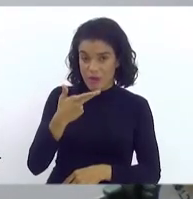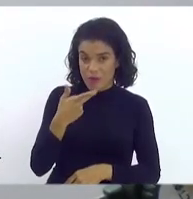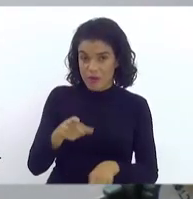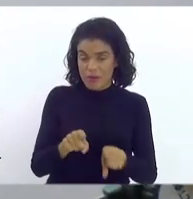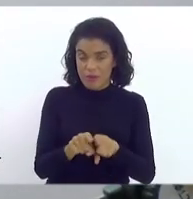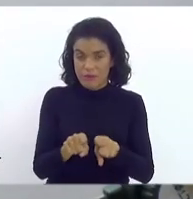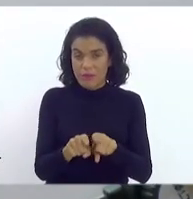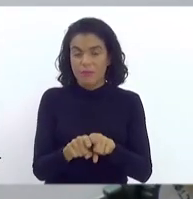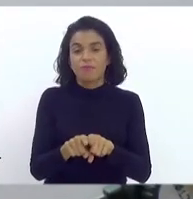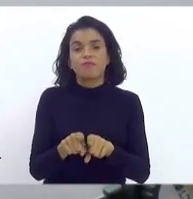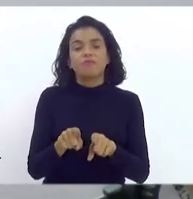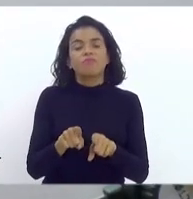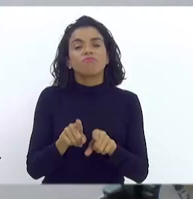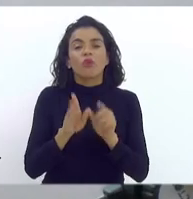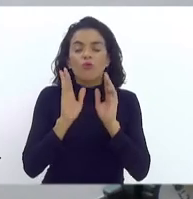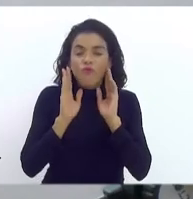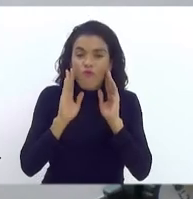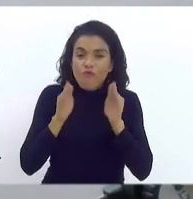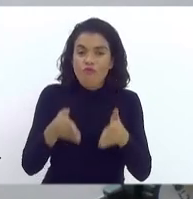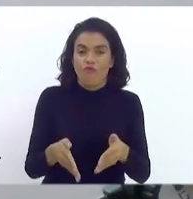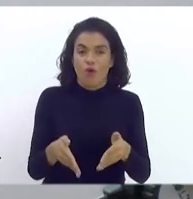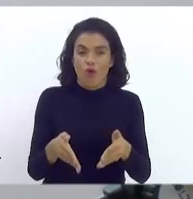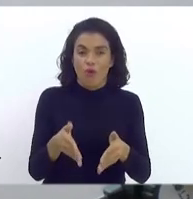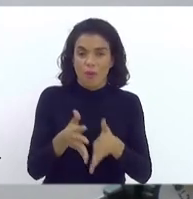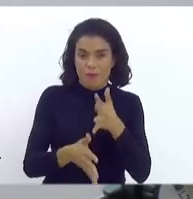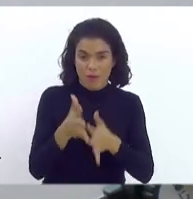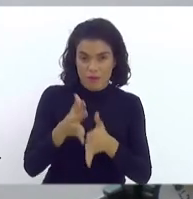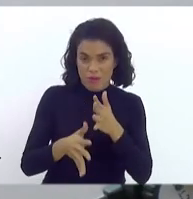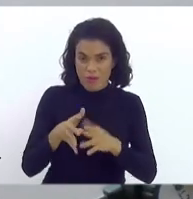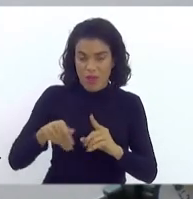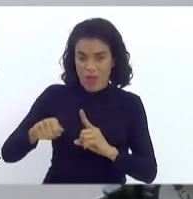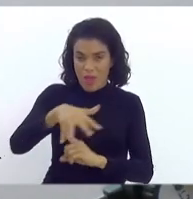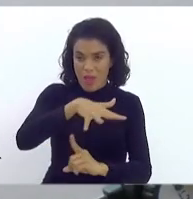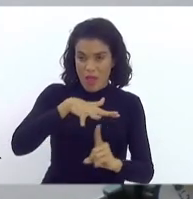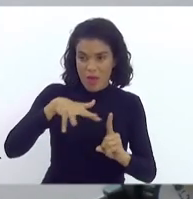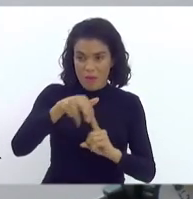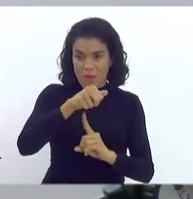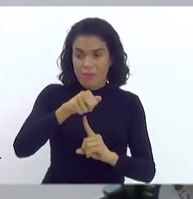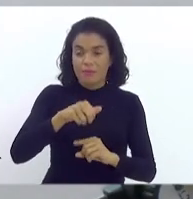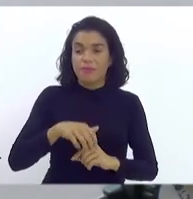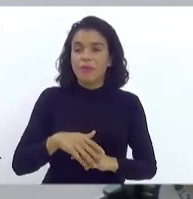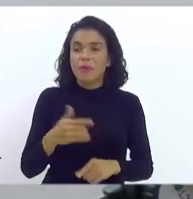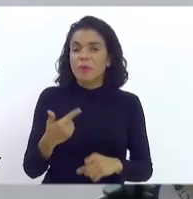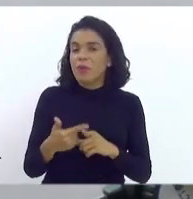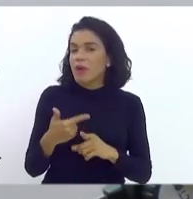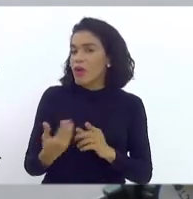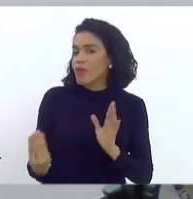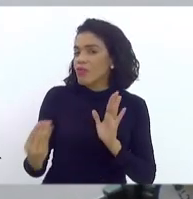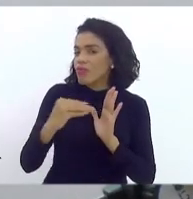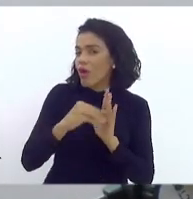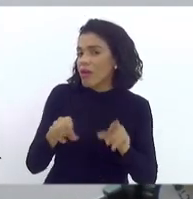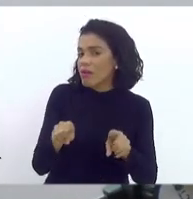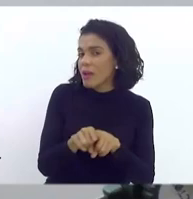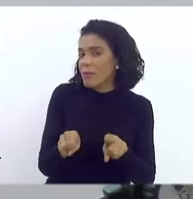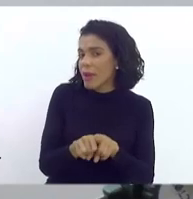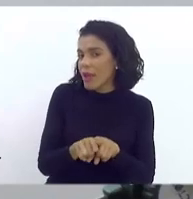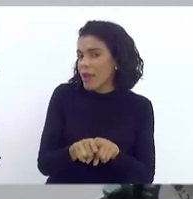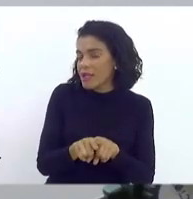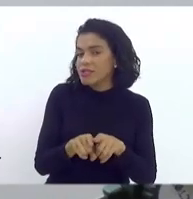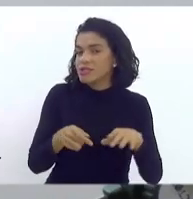desta em foco ali para prejudicar o meio ambiente, por que, que não coloca também essa questão